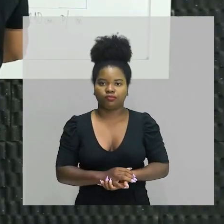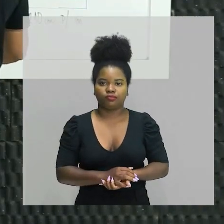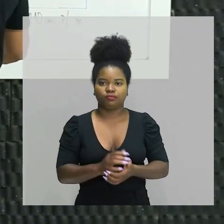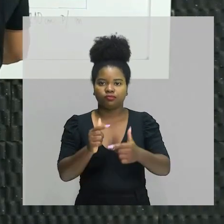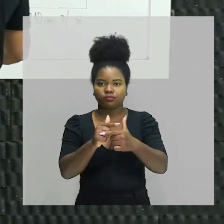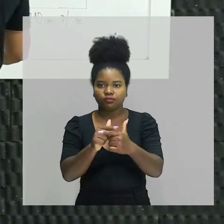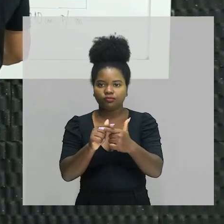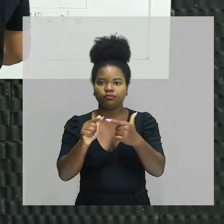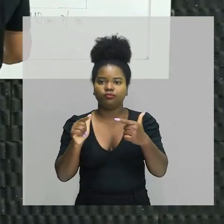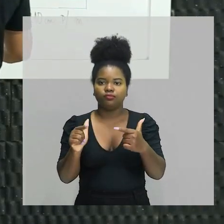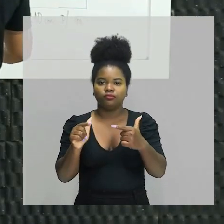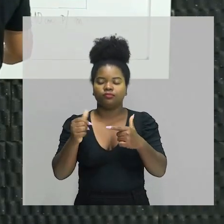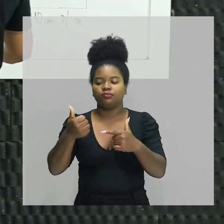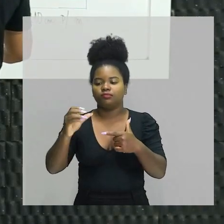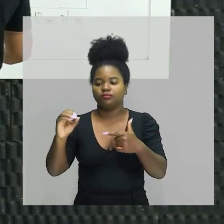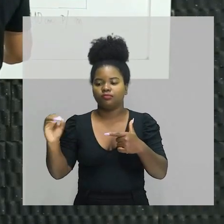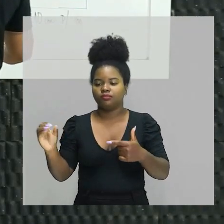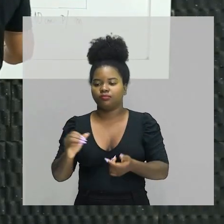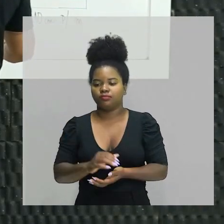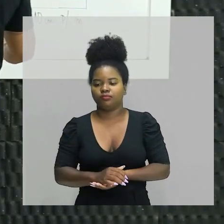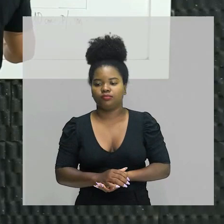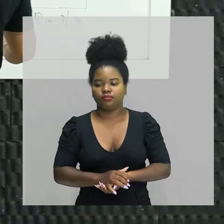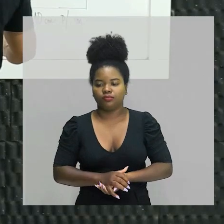Vou dividir 210 por 100